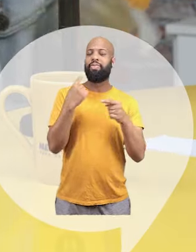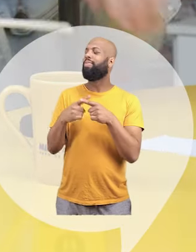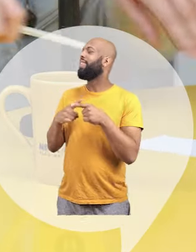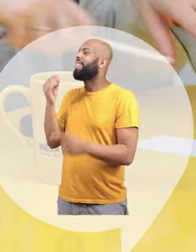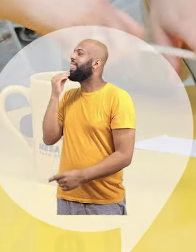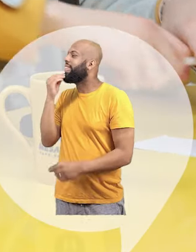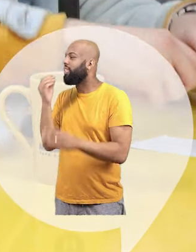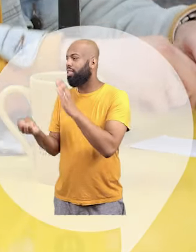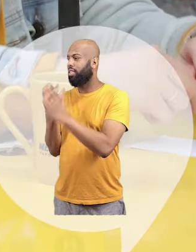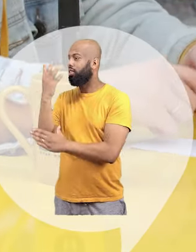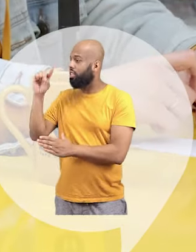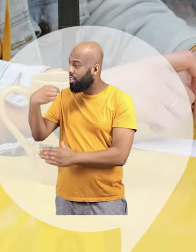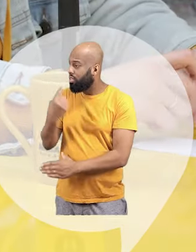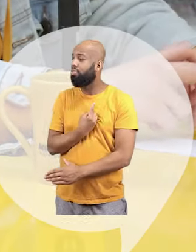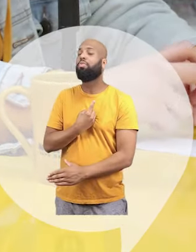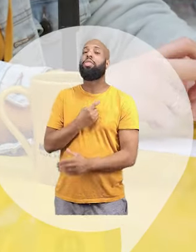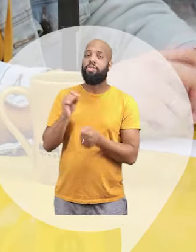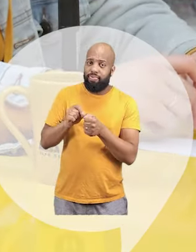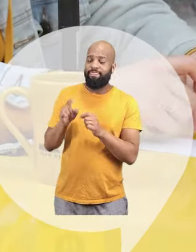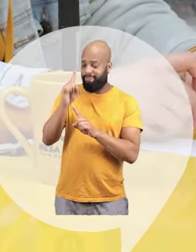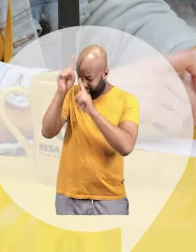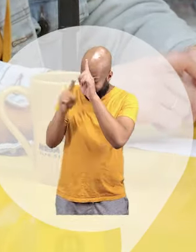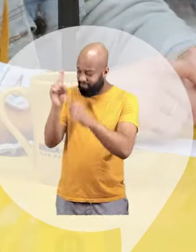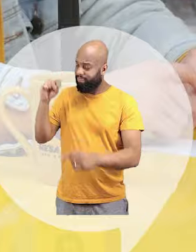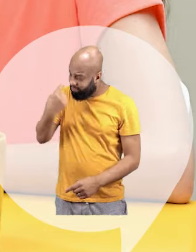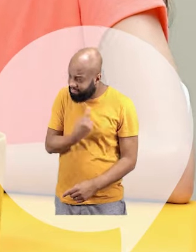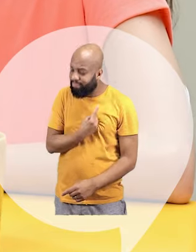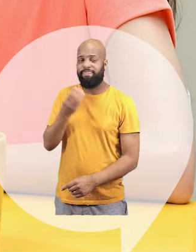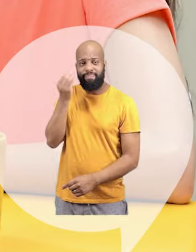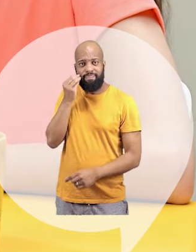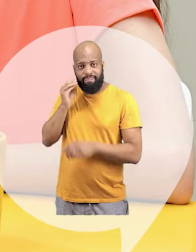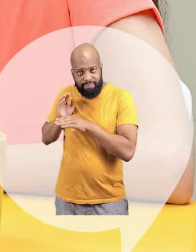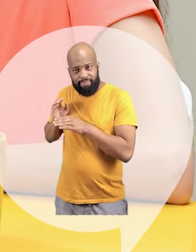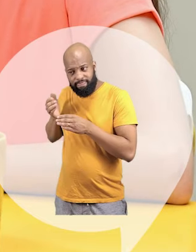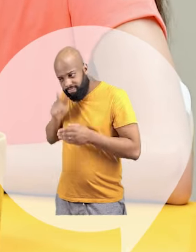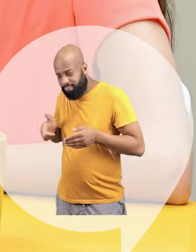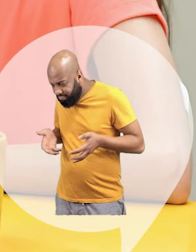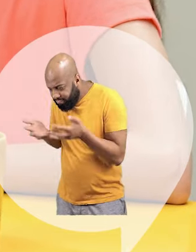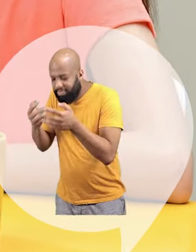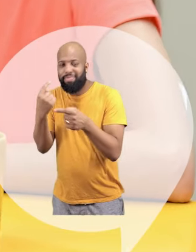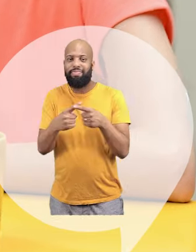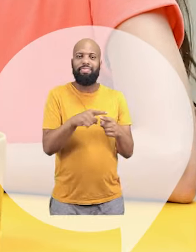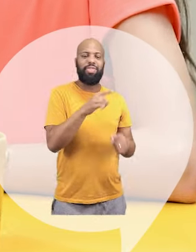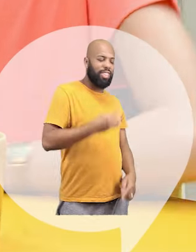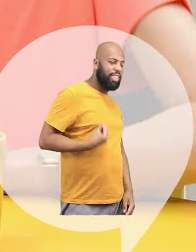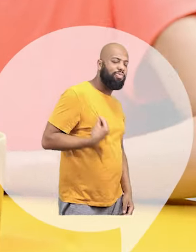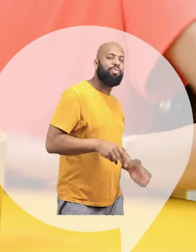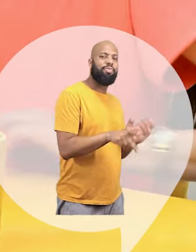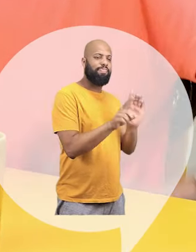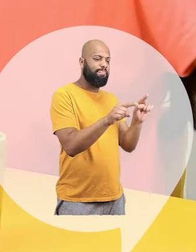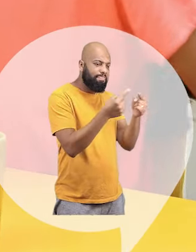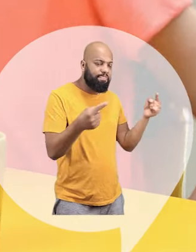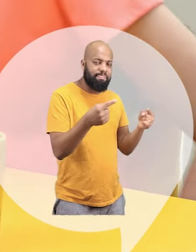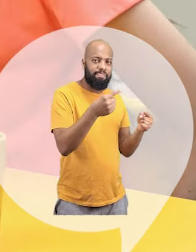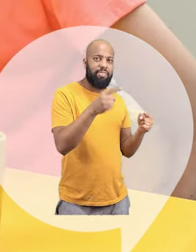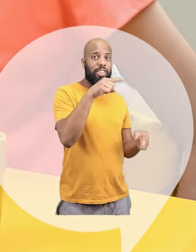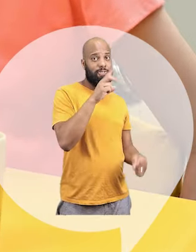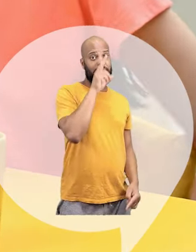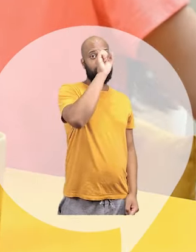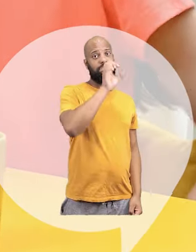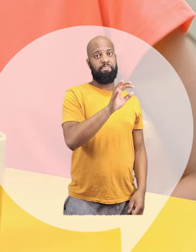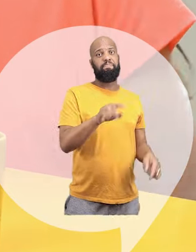lugar você oportunidades elas não surgem a gente faz e eu acho que essa coisa da vida do músico é